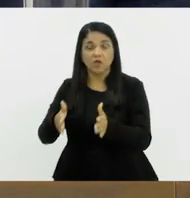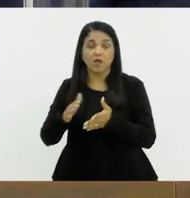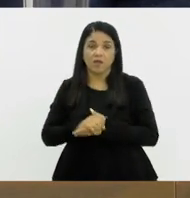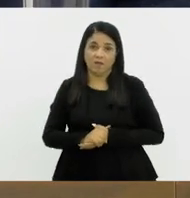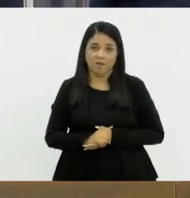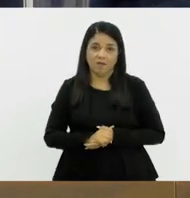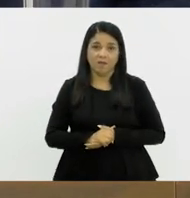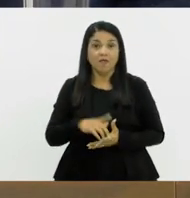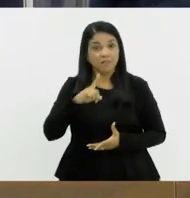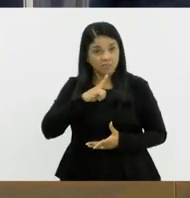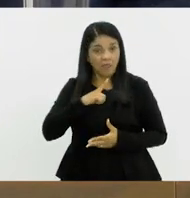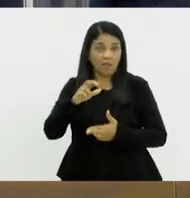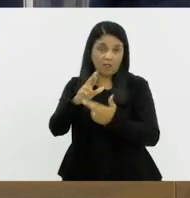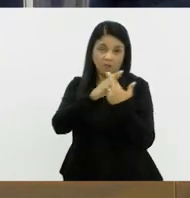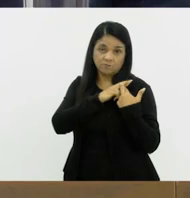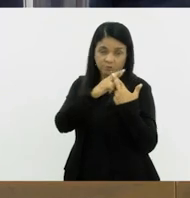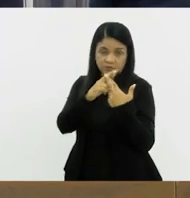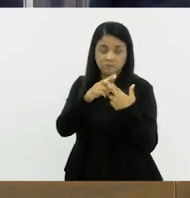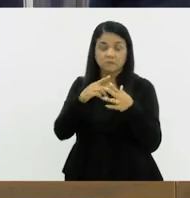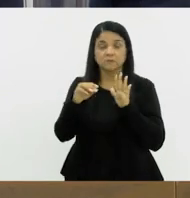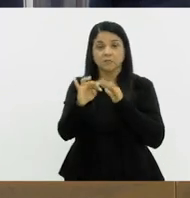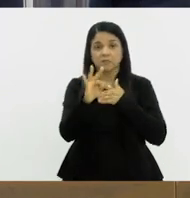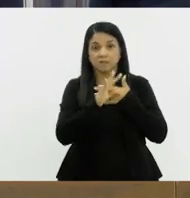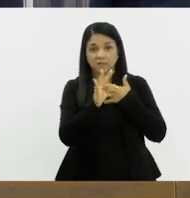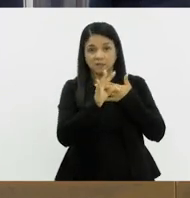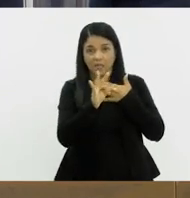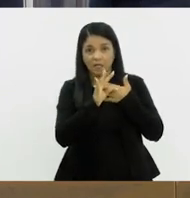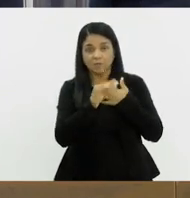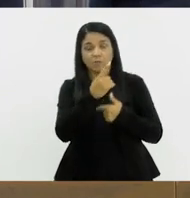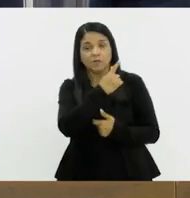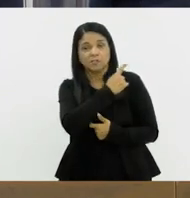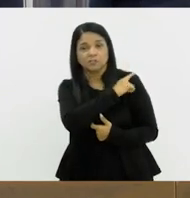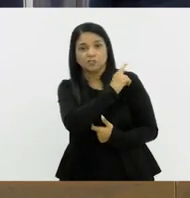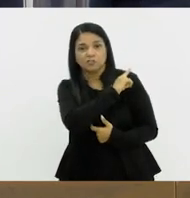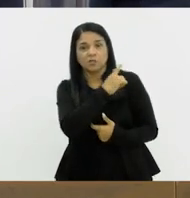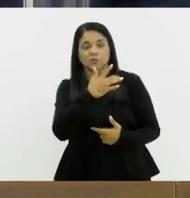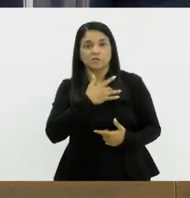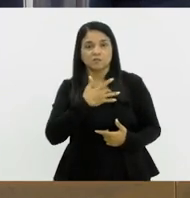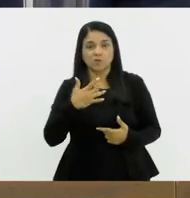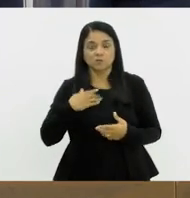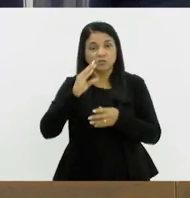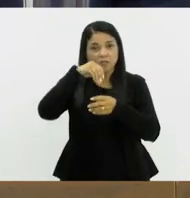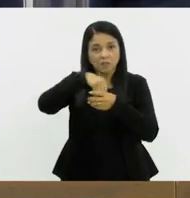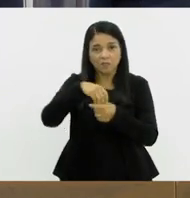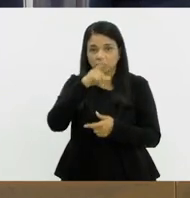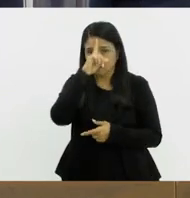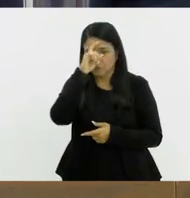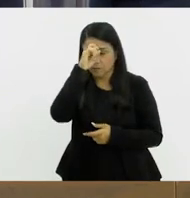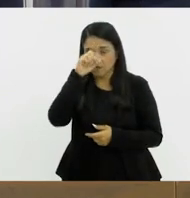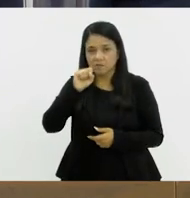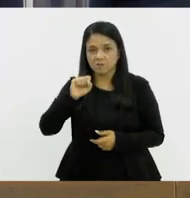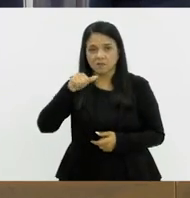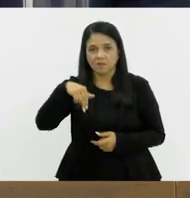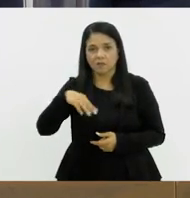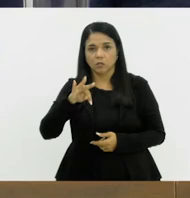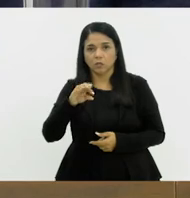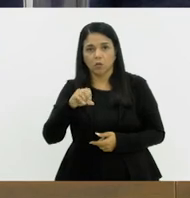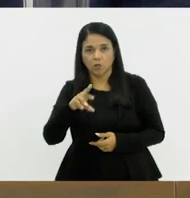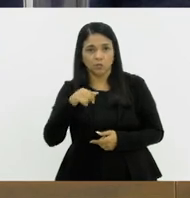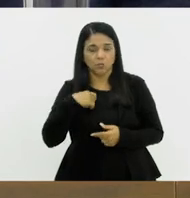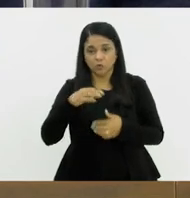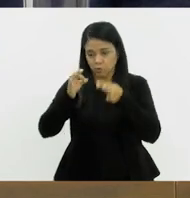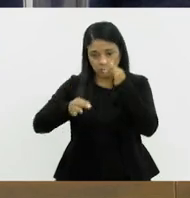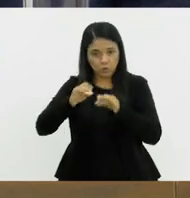ter um responsável técnico pela gestão da saúde no Hospital Sanatório Penal. Não tem nenhuma limitação para isso. O juiz não